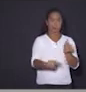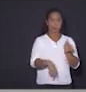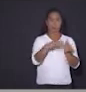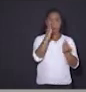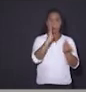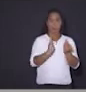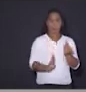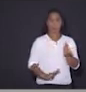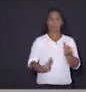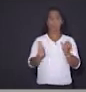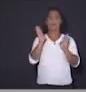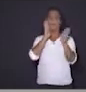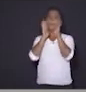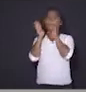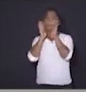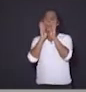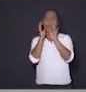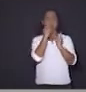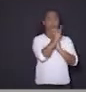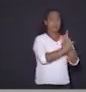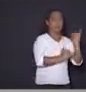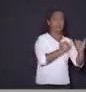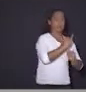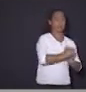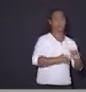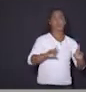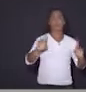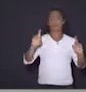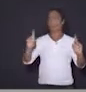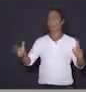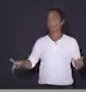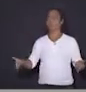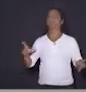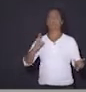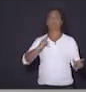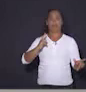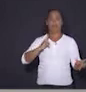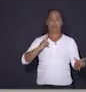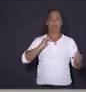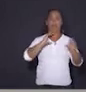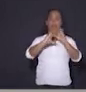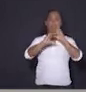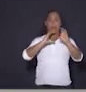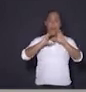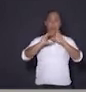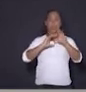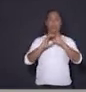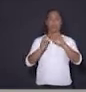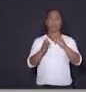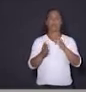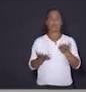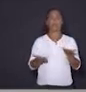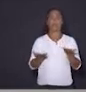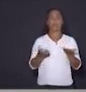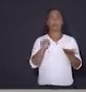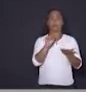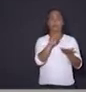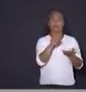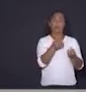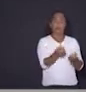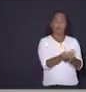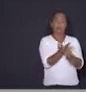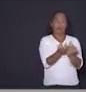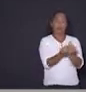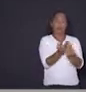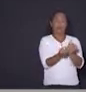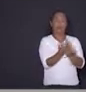facebook e por isso também na internet temos intermediários da comunicação que não produzem mais conteúdo mas que